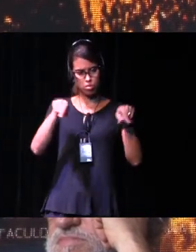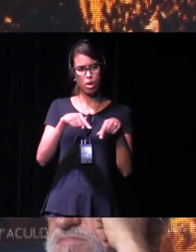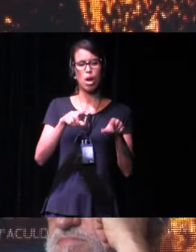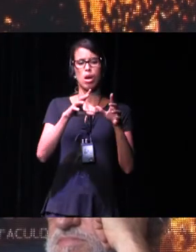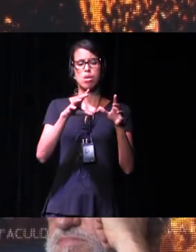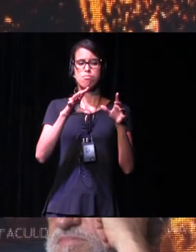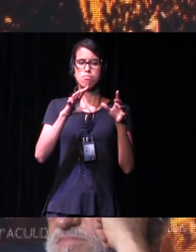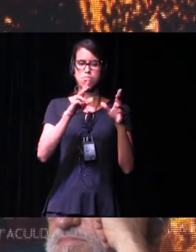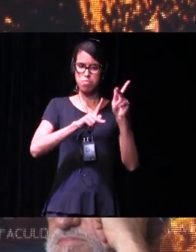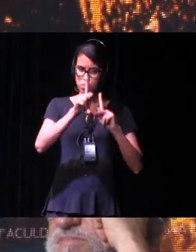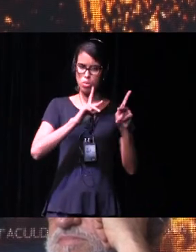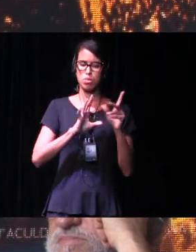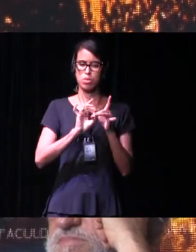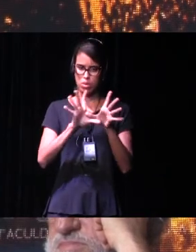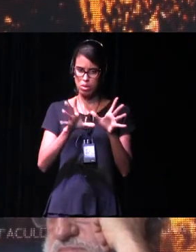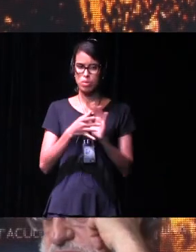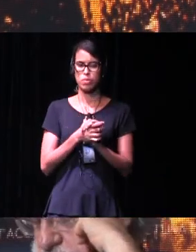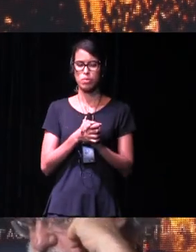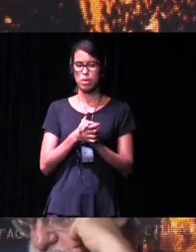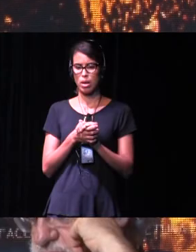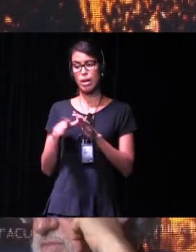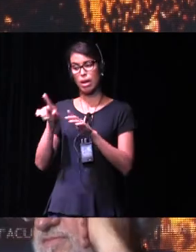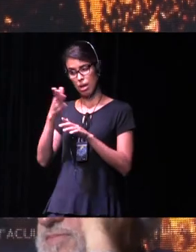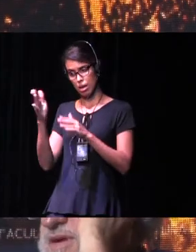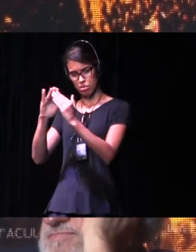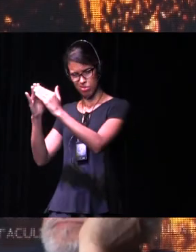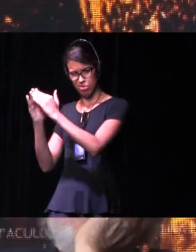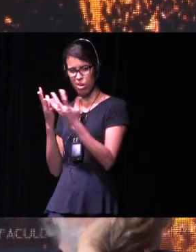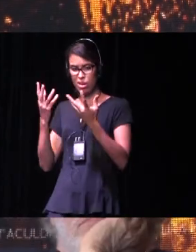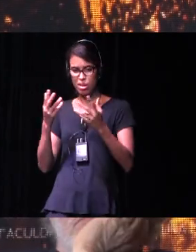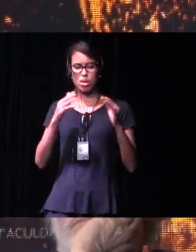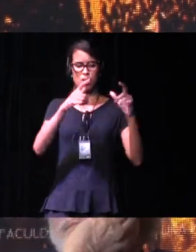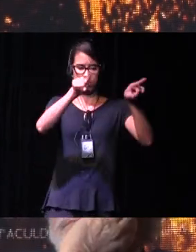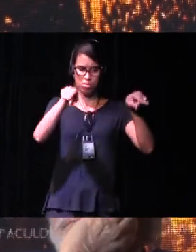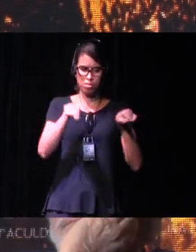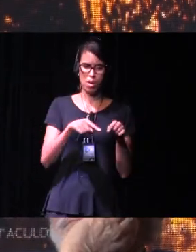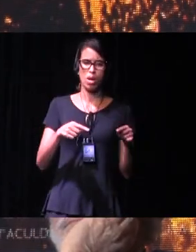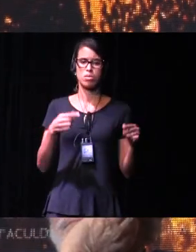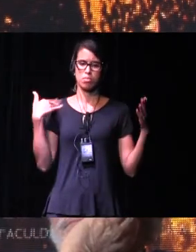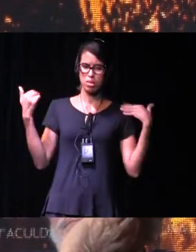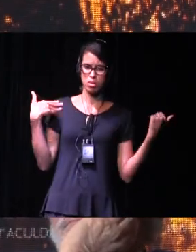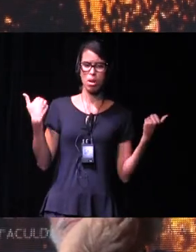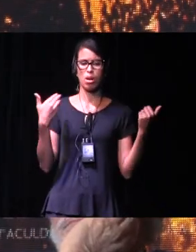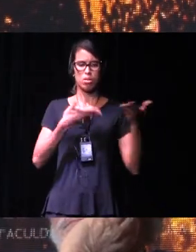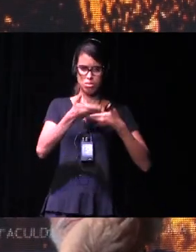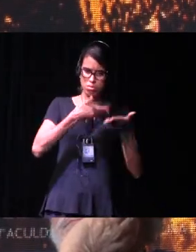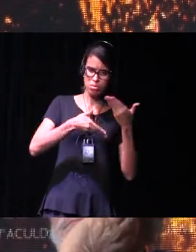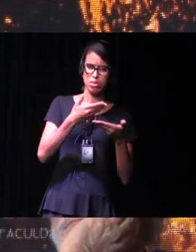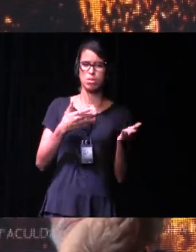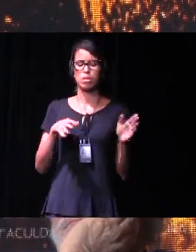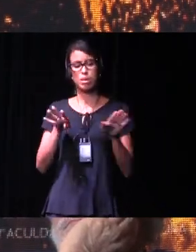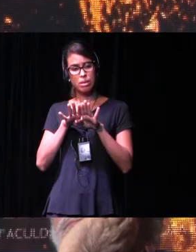e ter espaço de lazer aí. E com esse creche